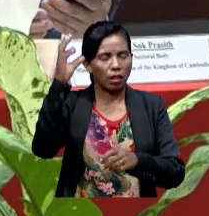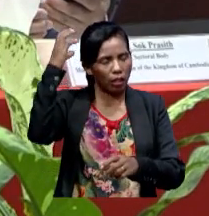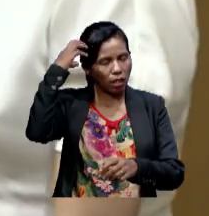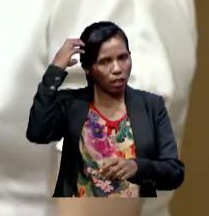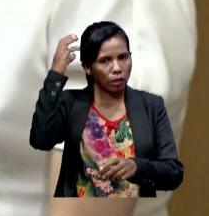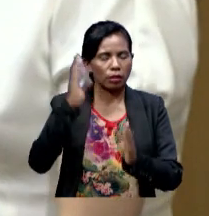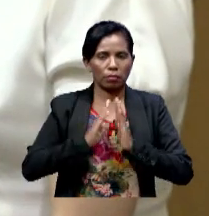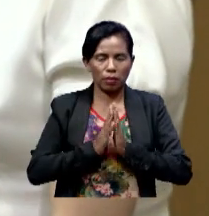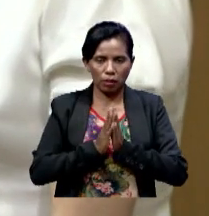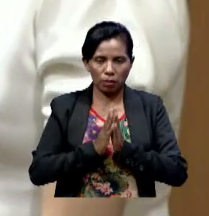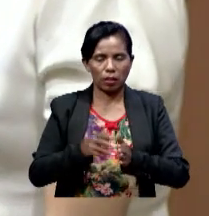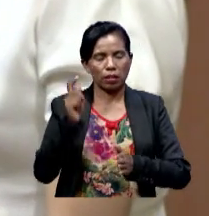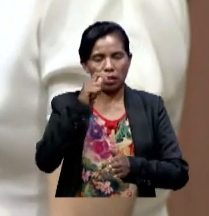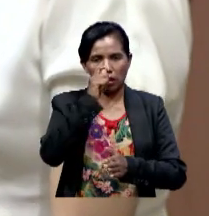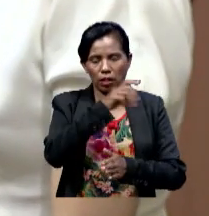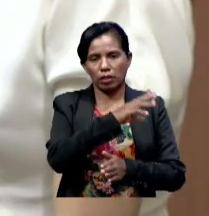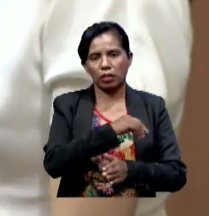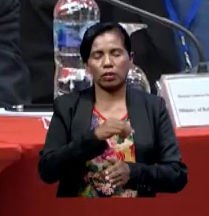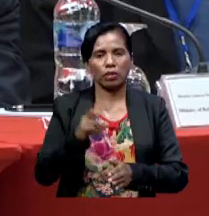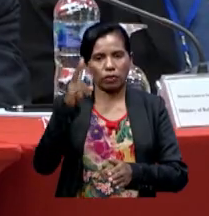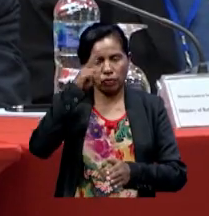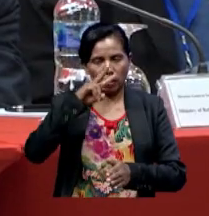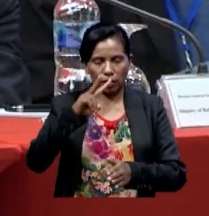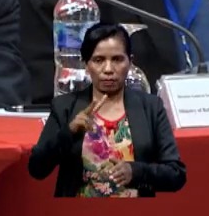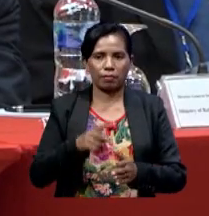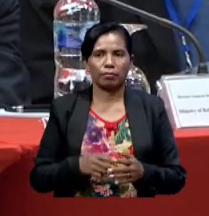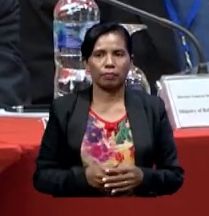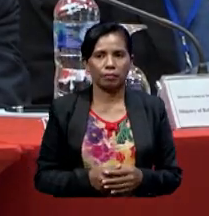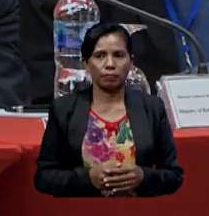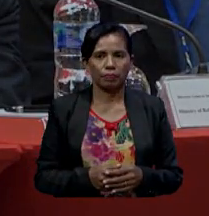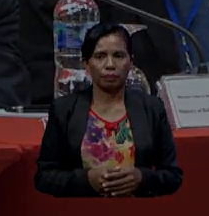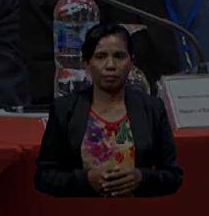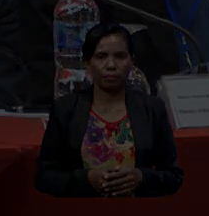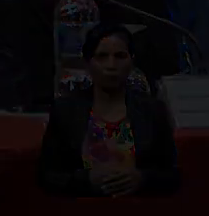Myanmar, Thailandia, no Vietnam. Juliana Suarez, Maritu da Costa, Yemen.